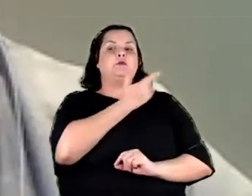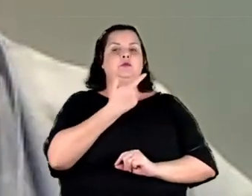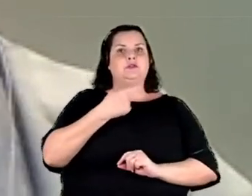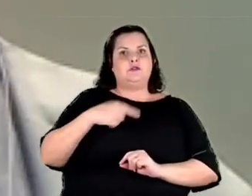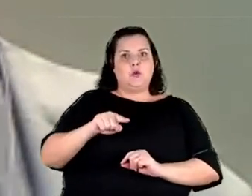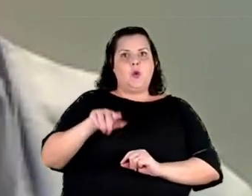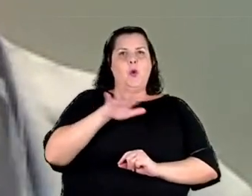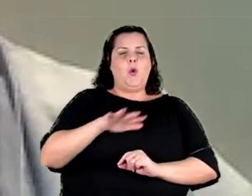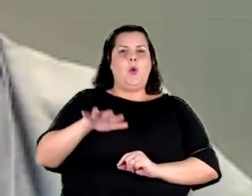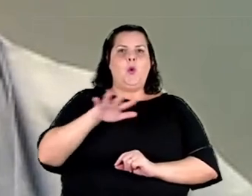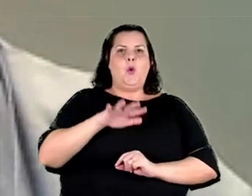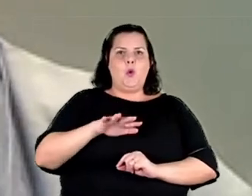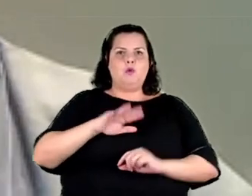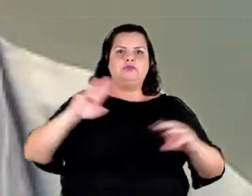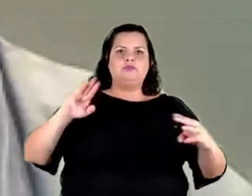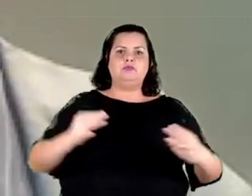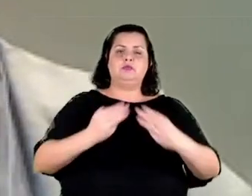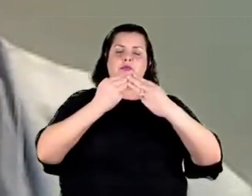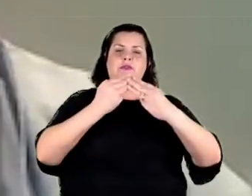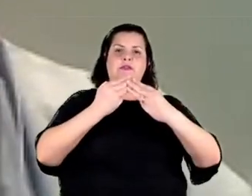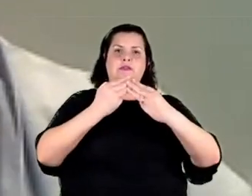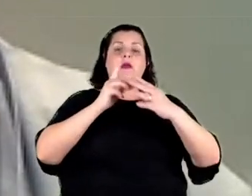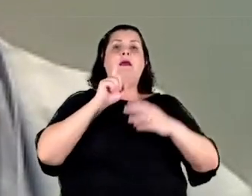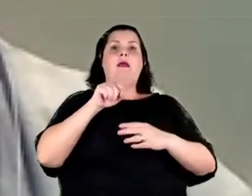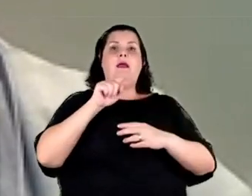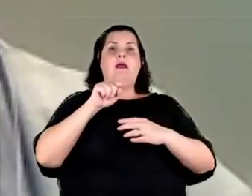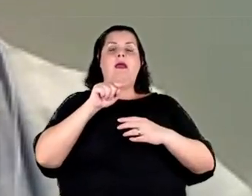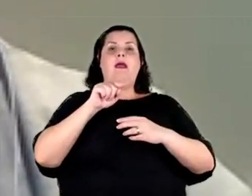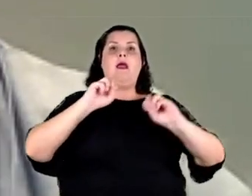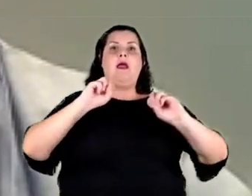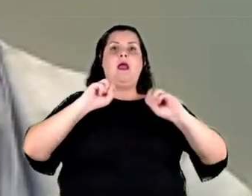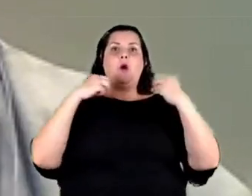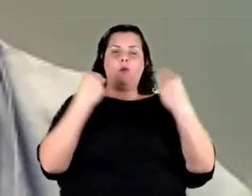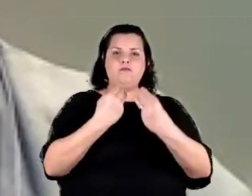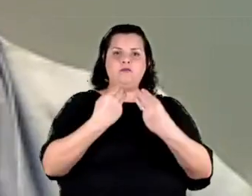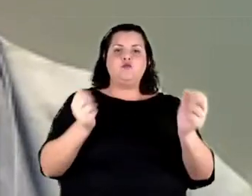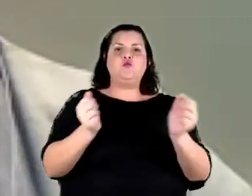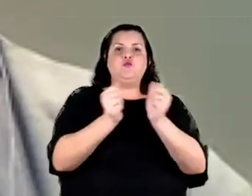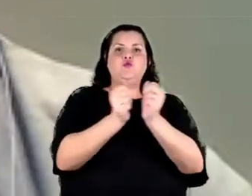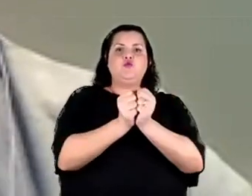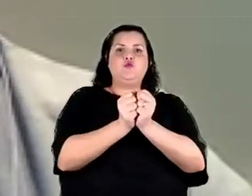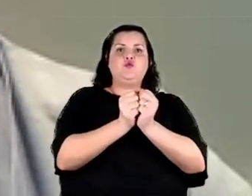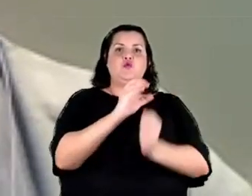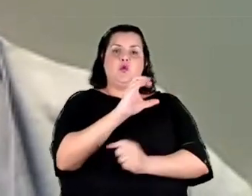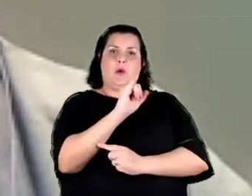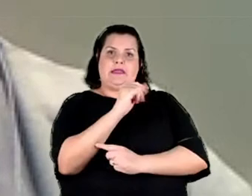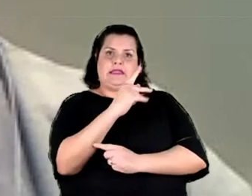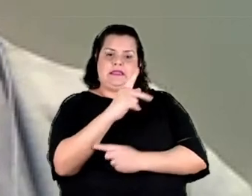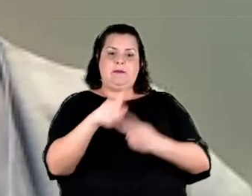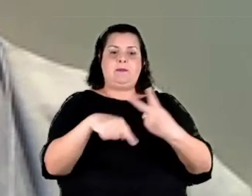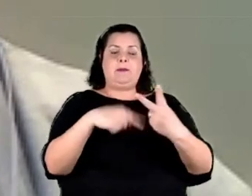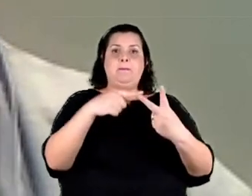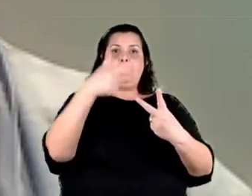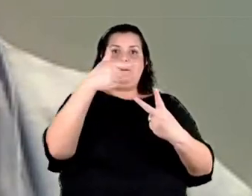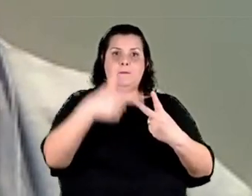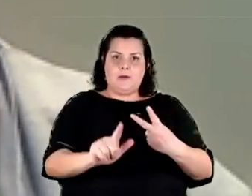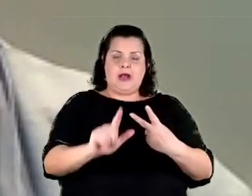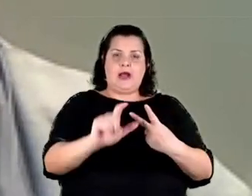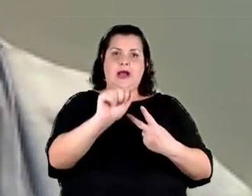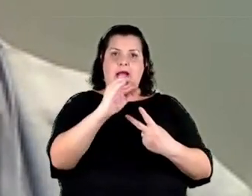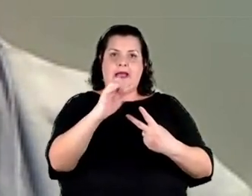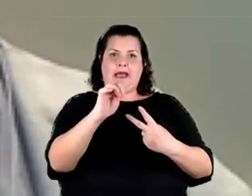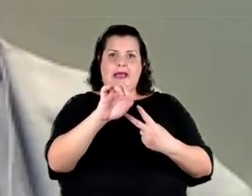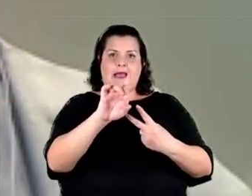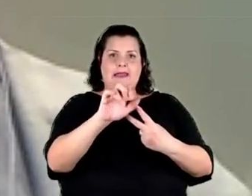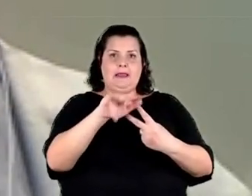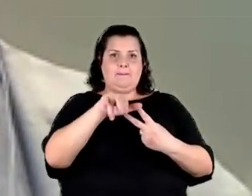é uma ação conjunta com a Congregação Israelita Paulista, a CIPI, e com a Academia Judaica, um projeto da